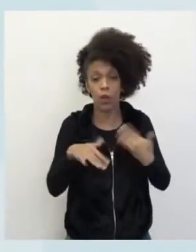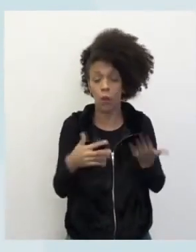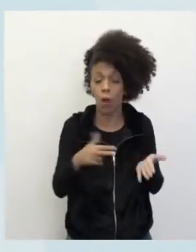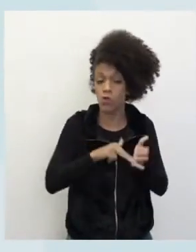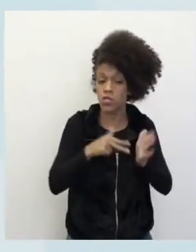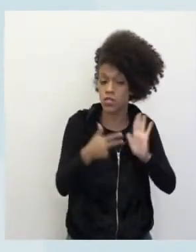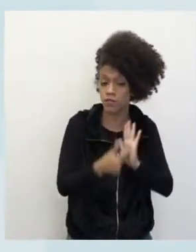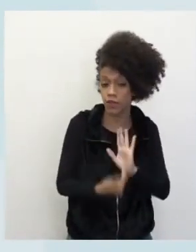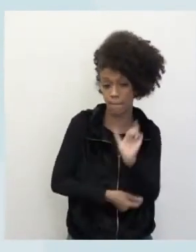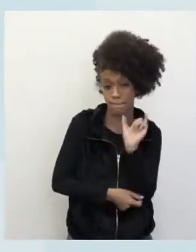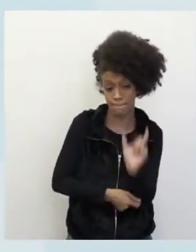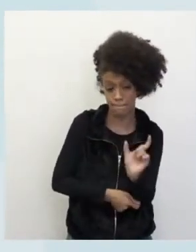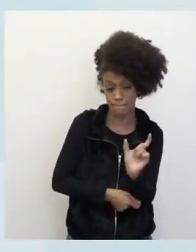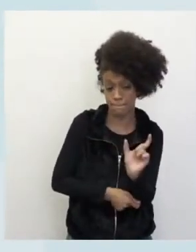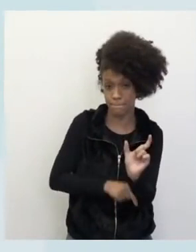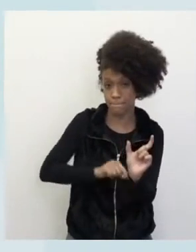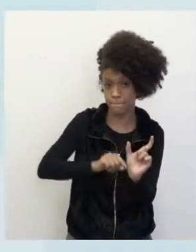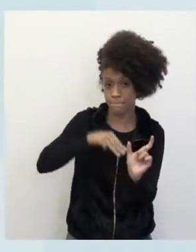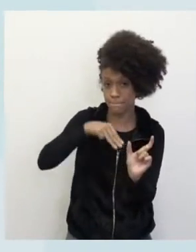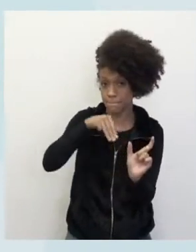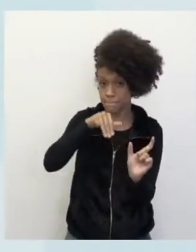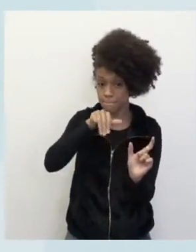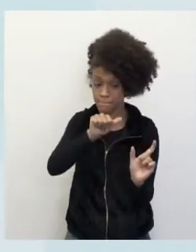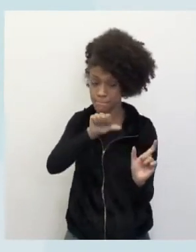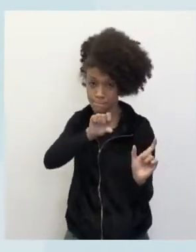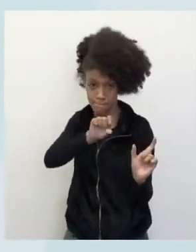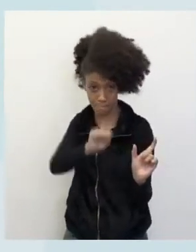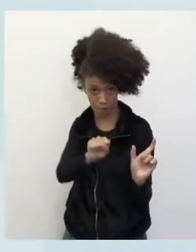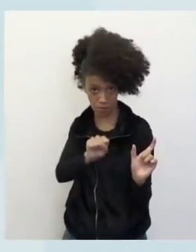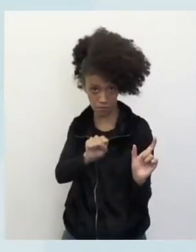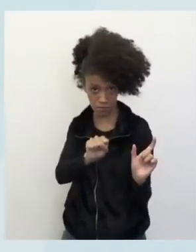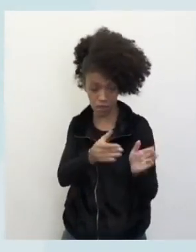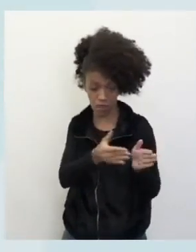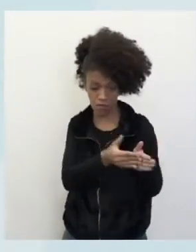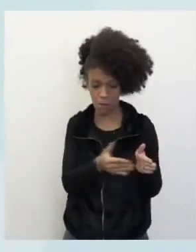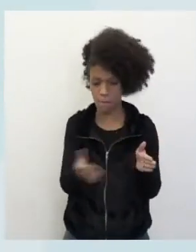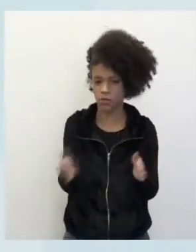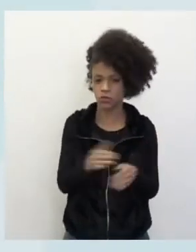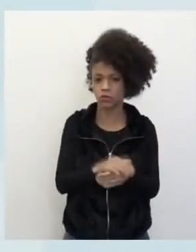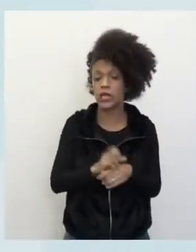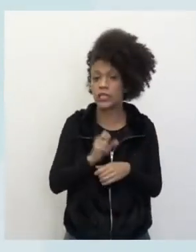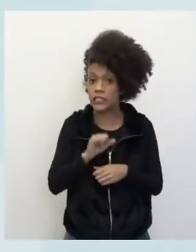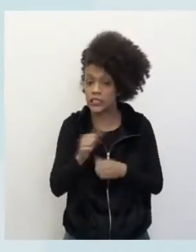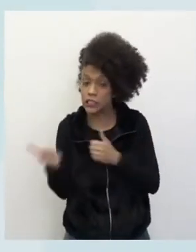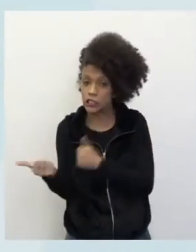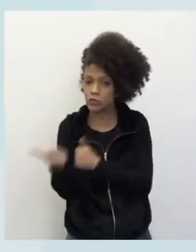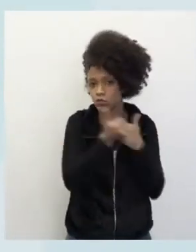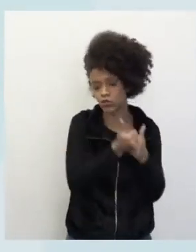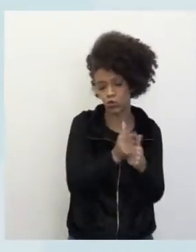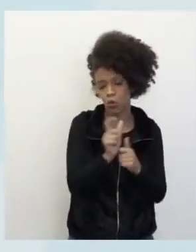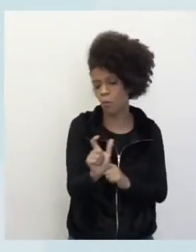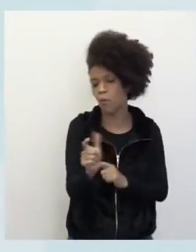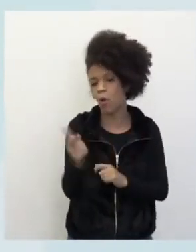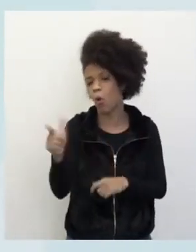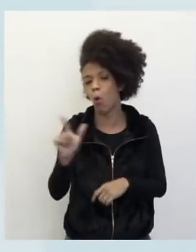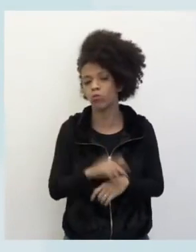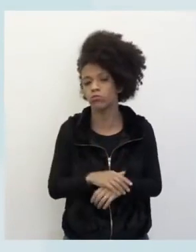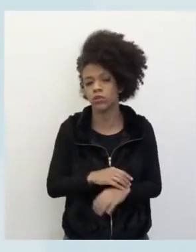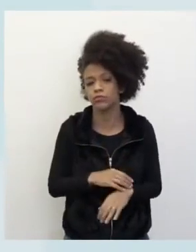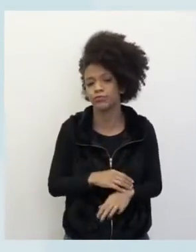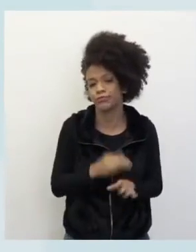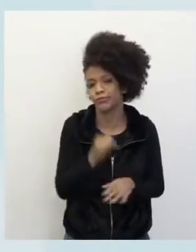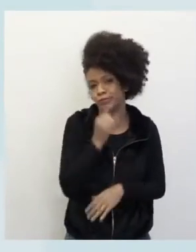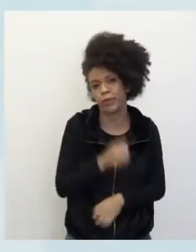Qual é o sentido que a palavra mas traz a esse período? Se substituirmos essa palavra pela conjunção e, será